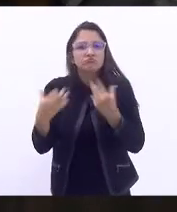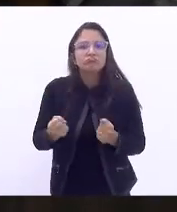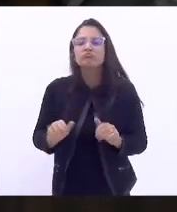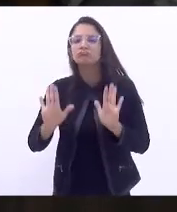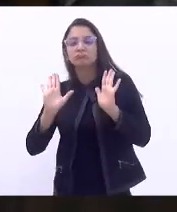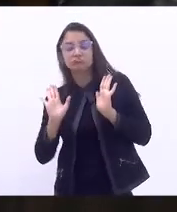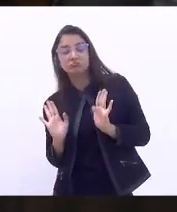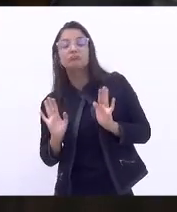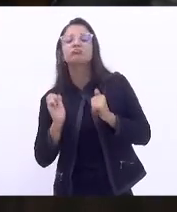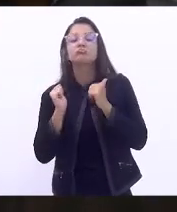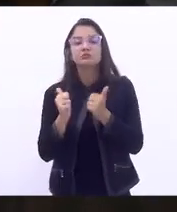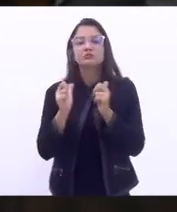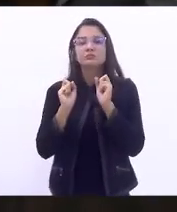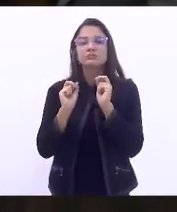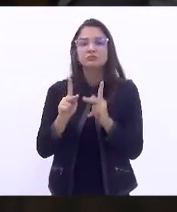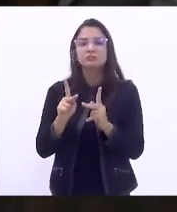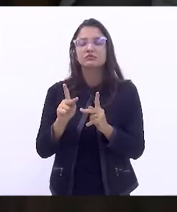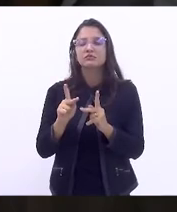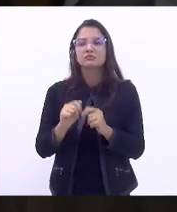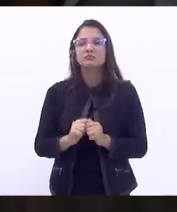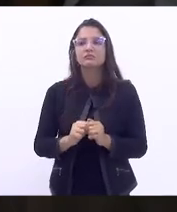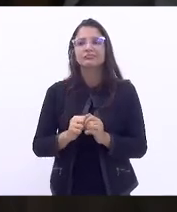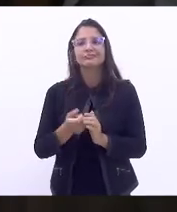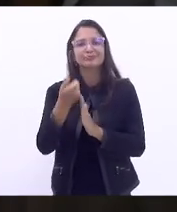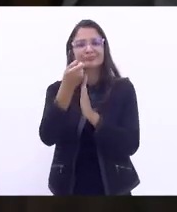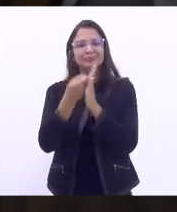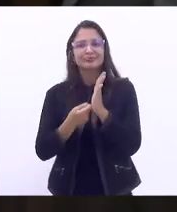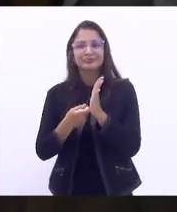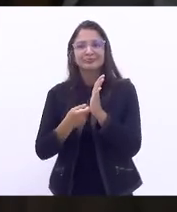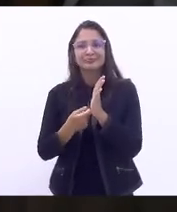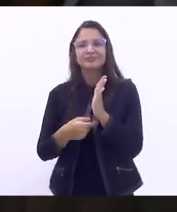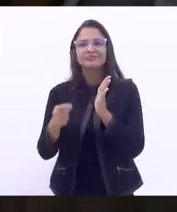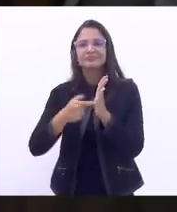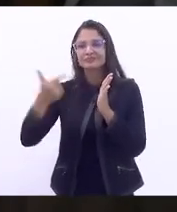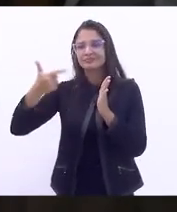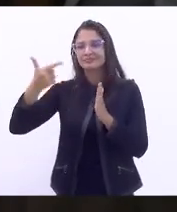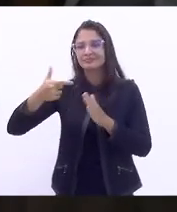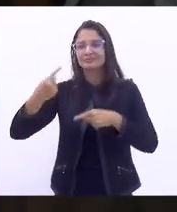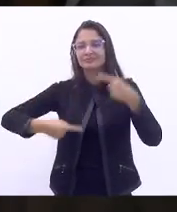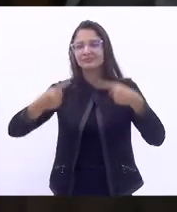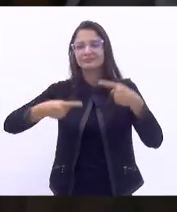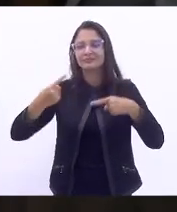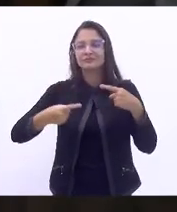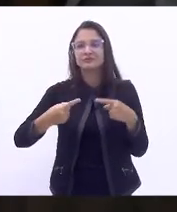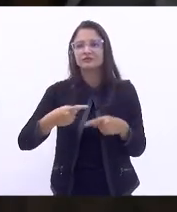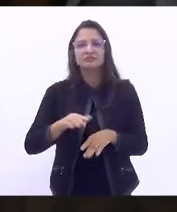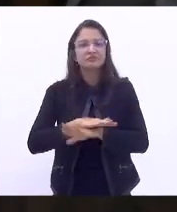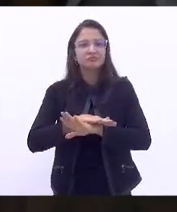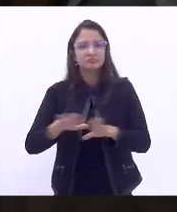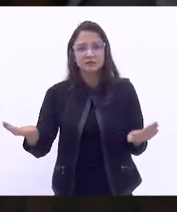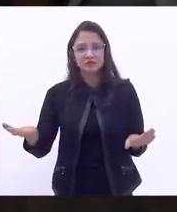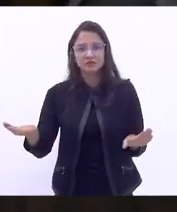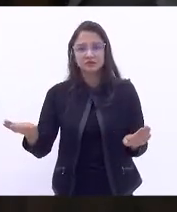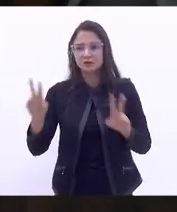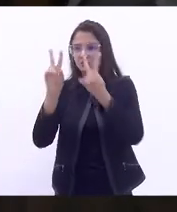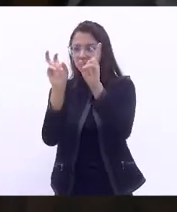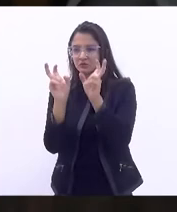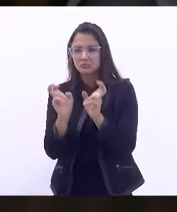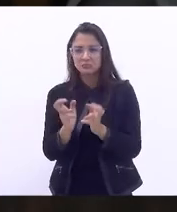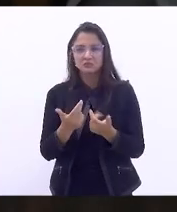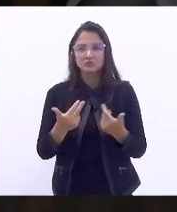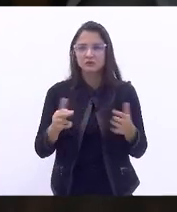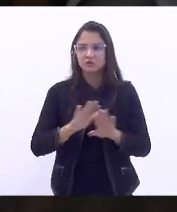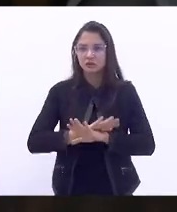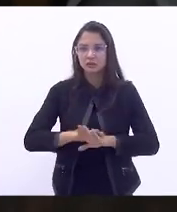como estão, aprovado. Vai a redação do vencido para a segunda discussão. Nada mais a tratar na ordem do dia. Pela ordem,